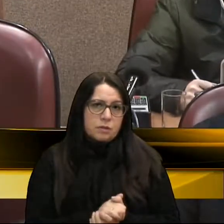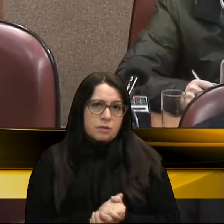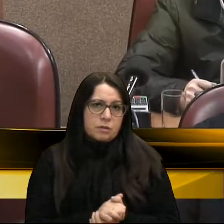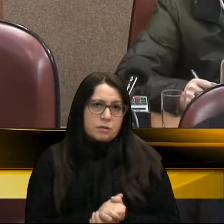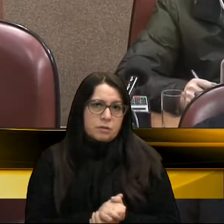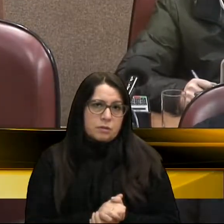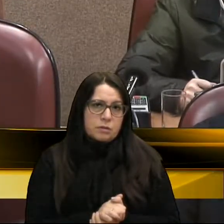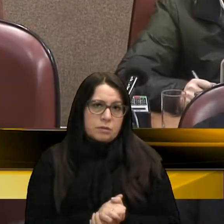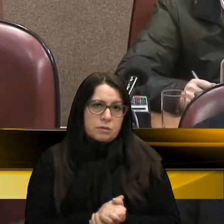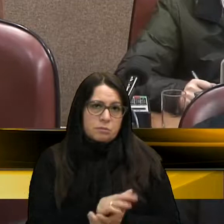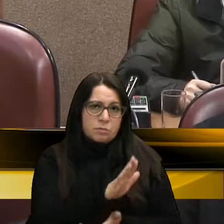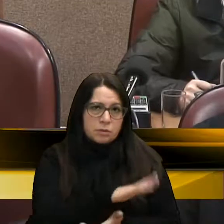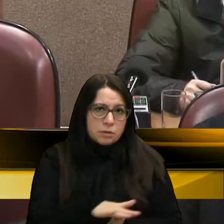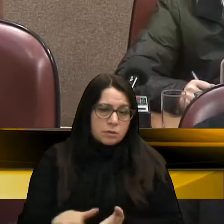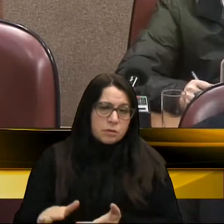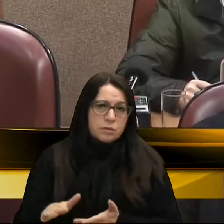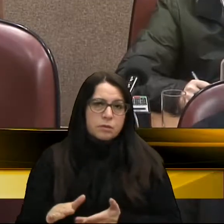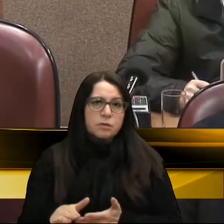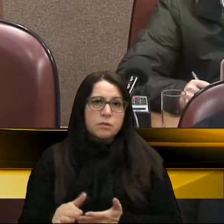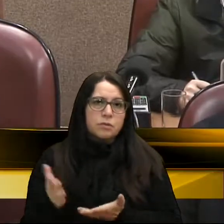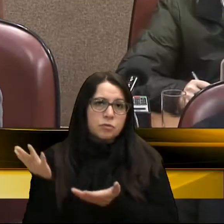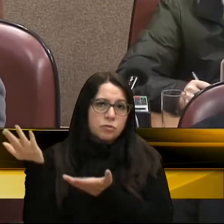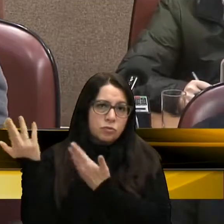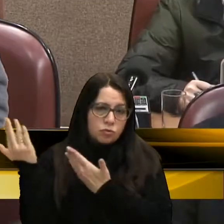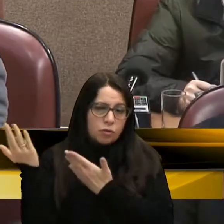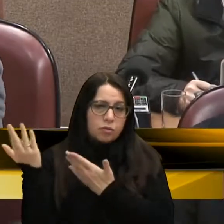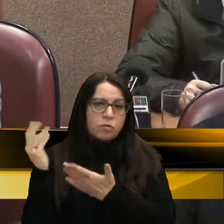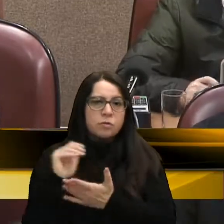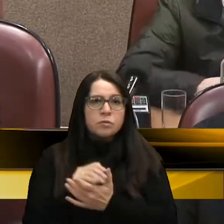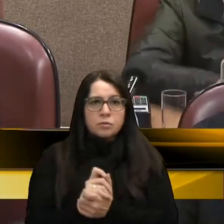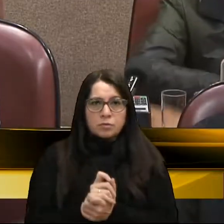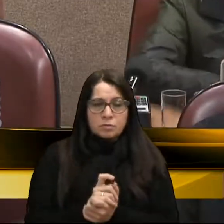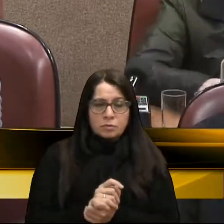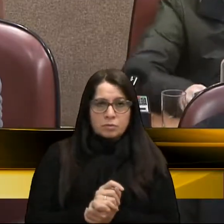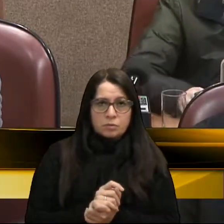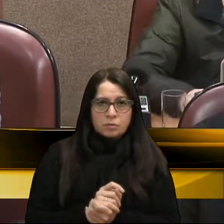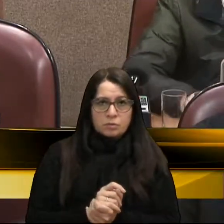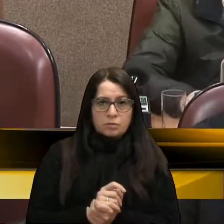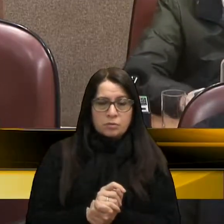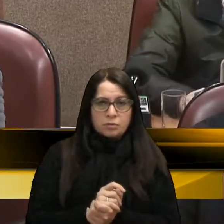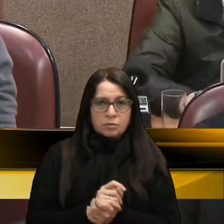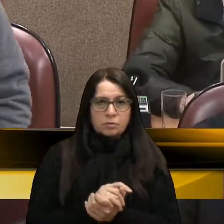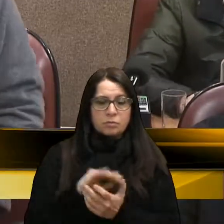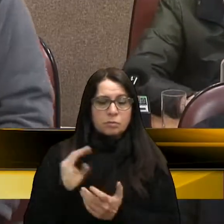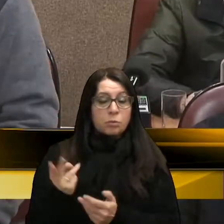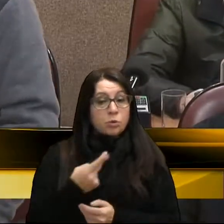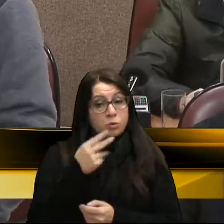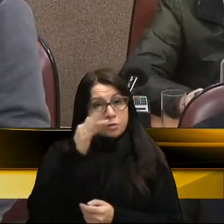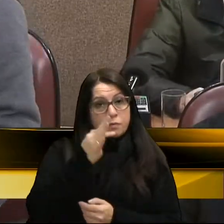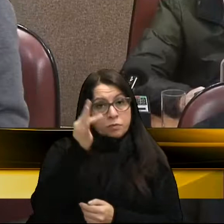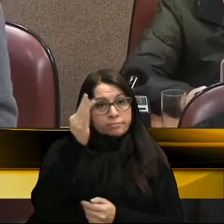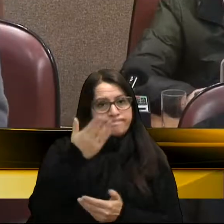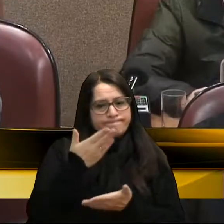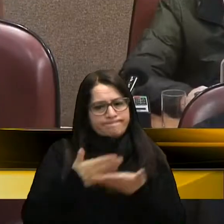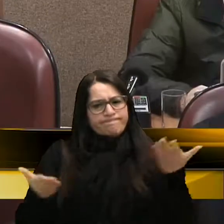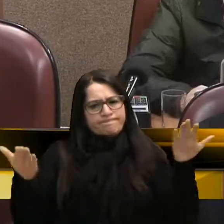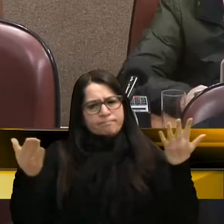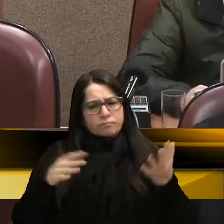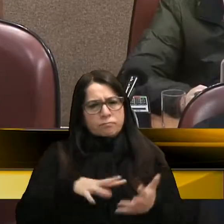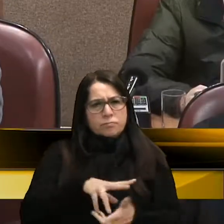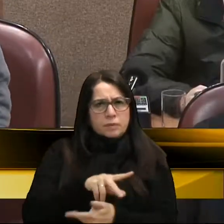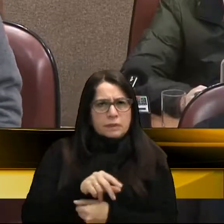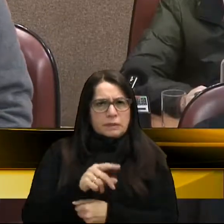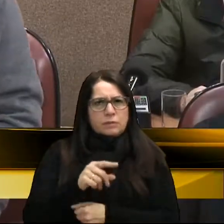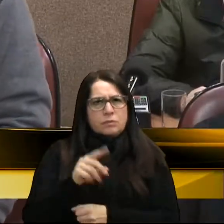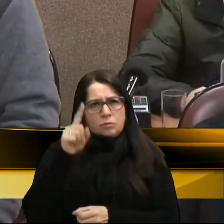pelas nossas crianças, pelos nossos jovens, pelo nosso futuro que está se perdendo, esse mundo